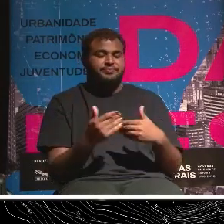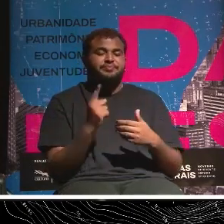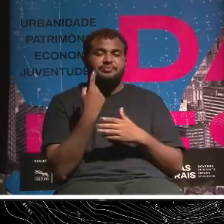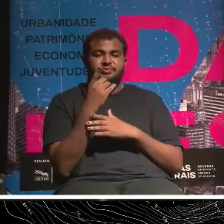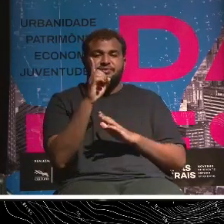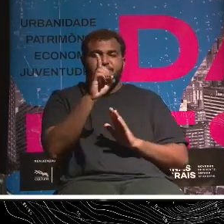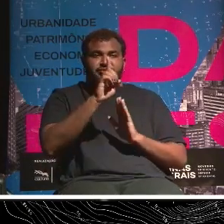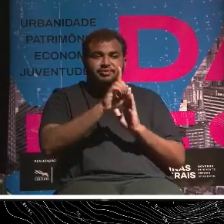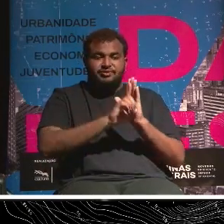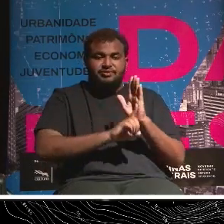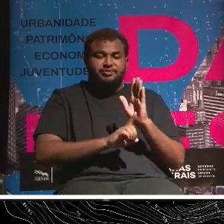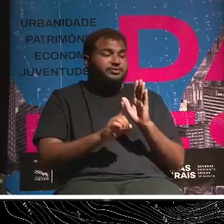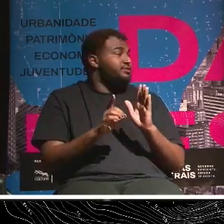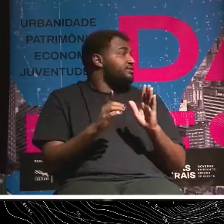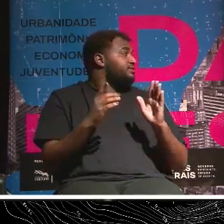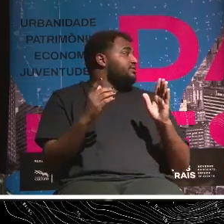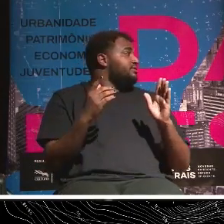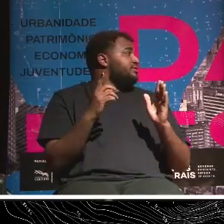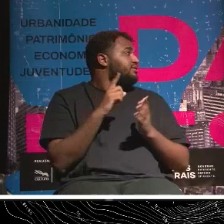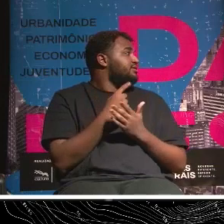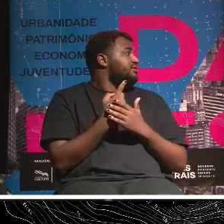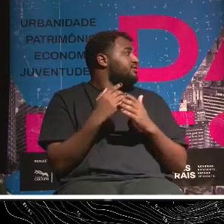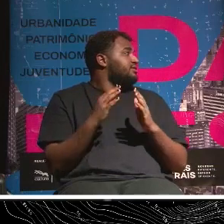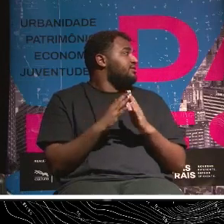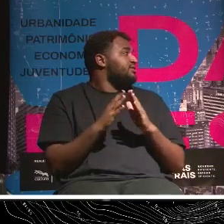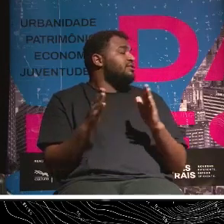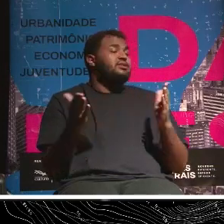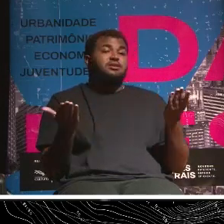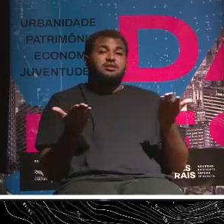direito de lazer. Acabou de sair